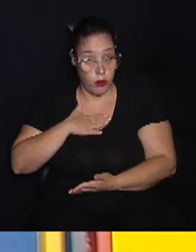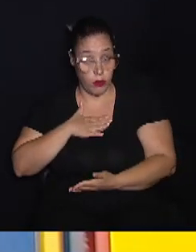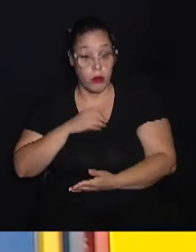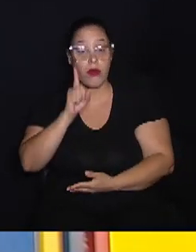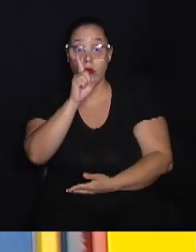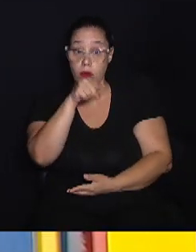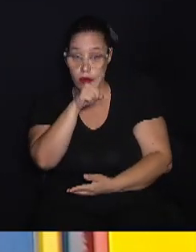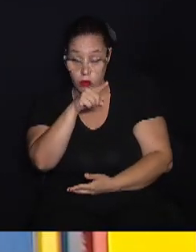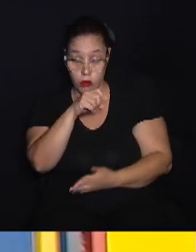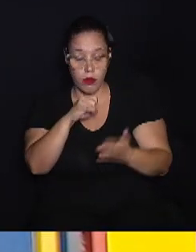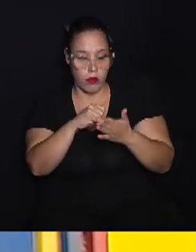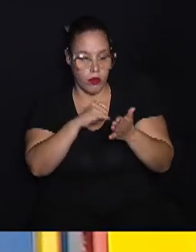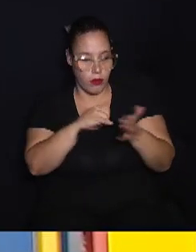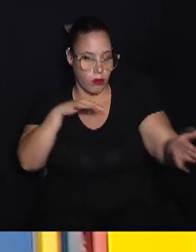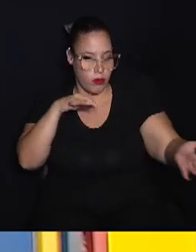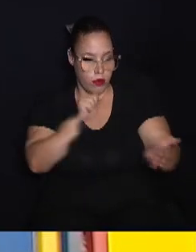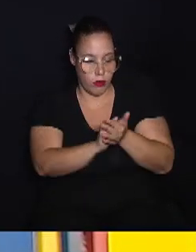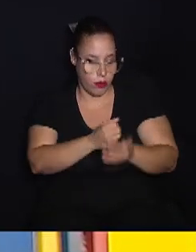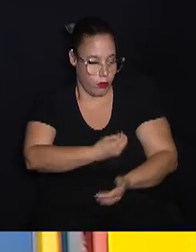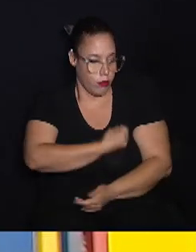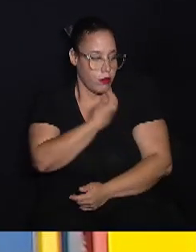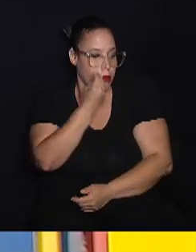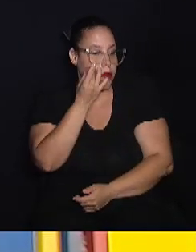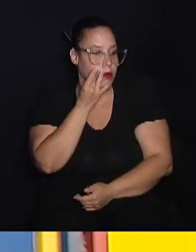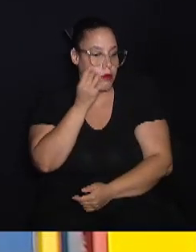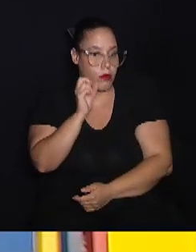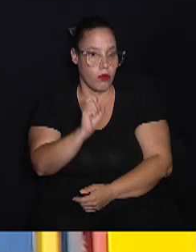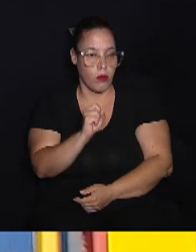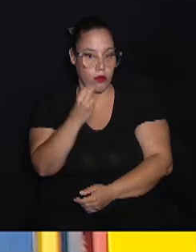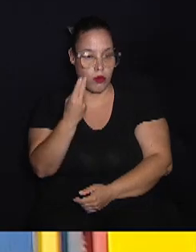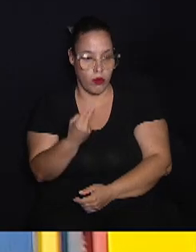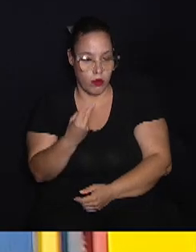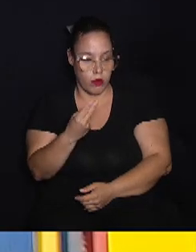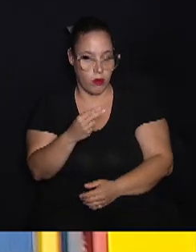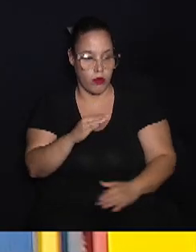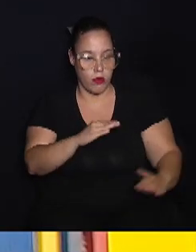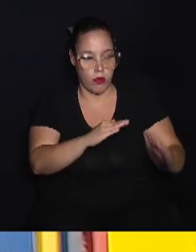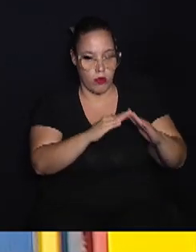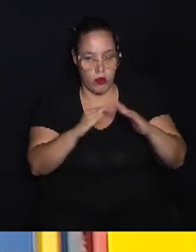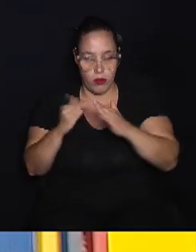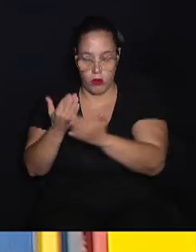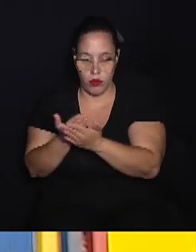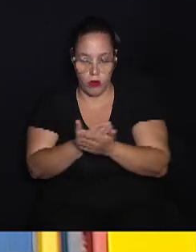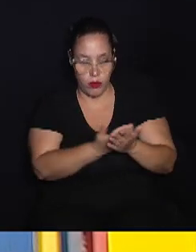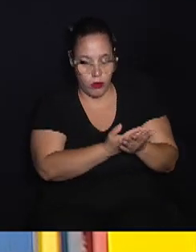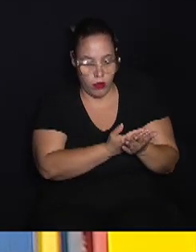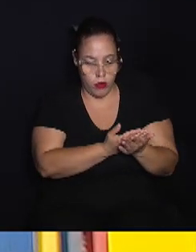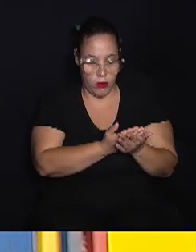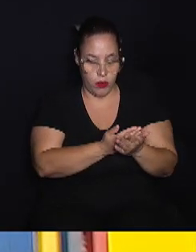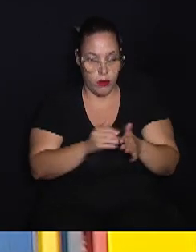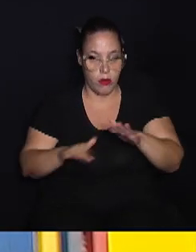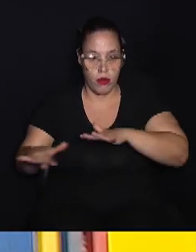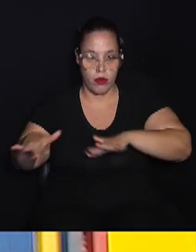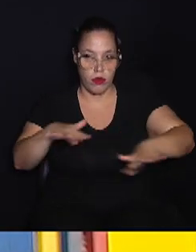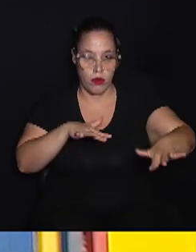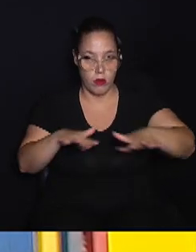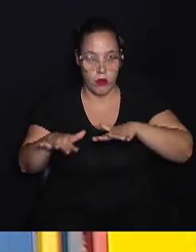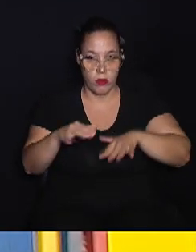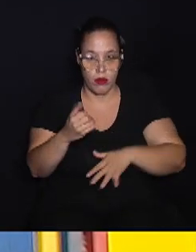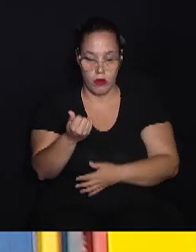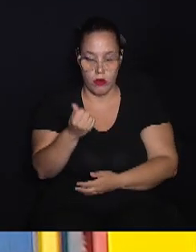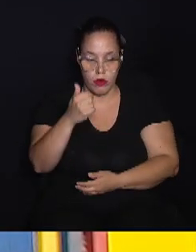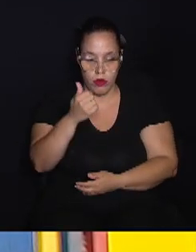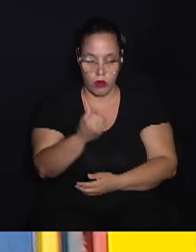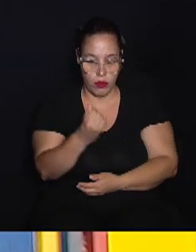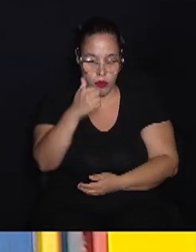mesmo o cadastro pode ser realizado presencialmente em qualquer uma dos centros de educação infantil municipais das 167